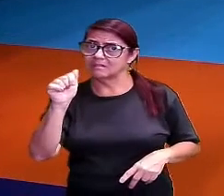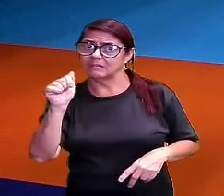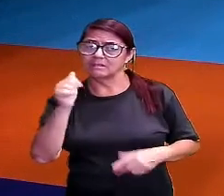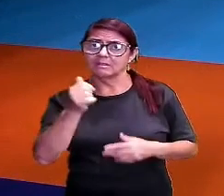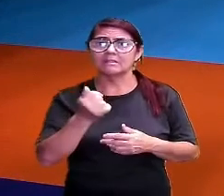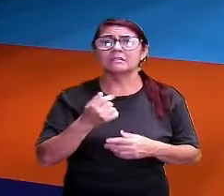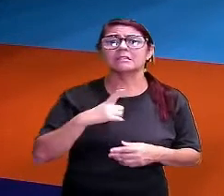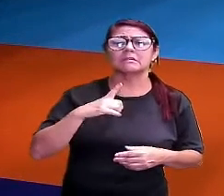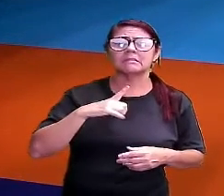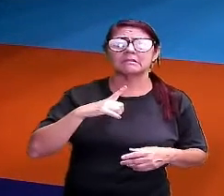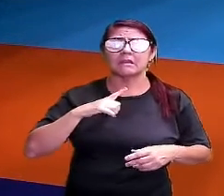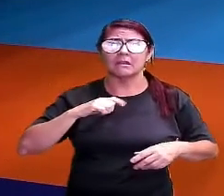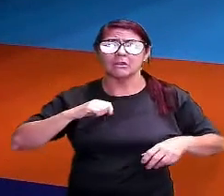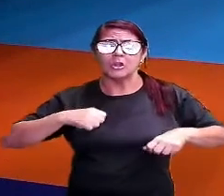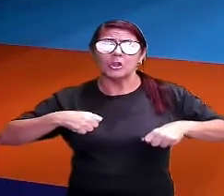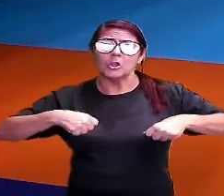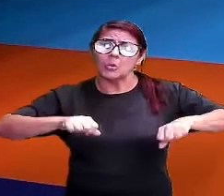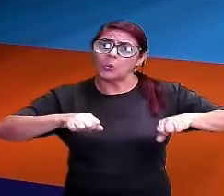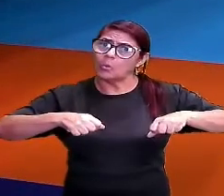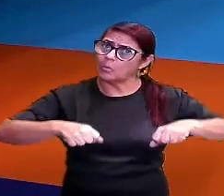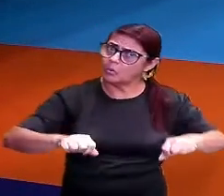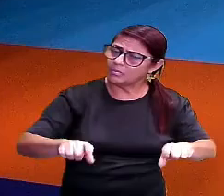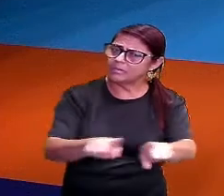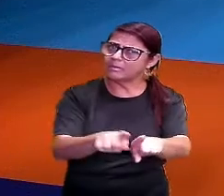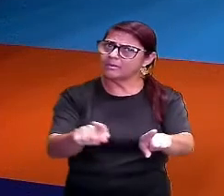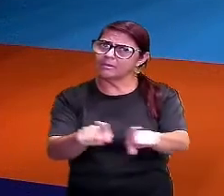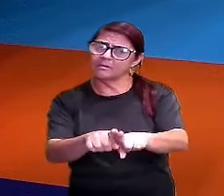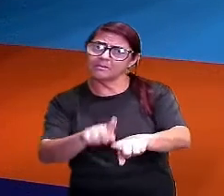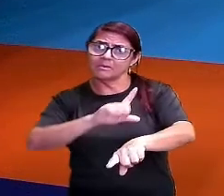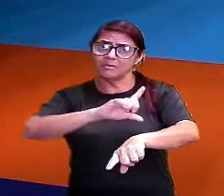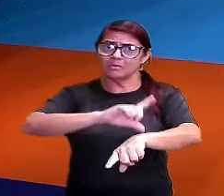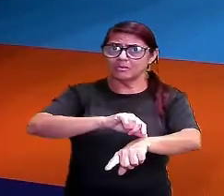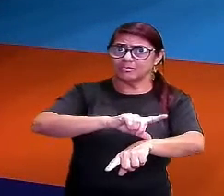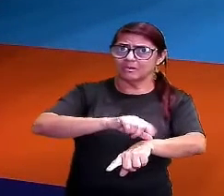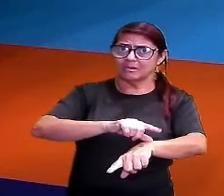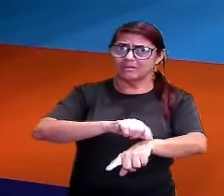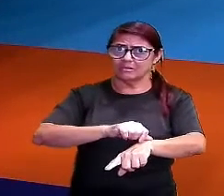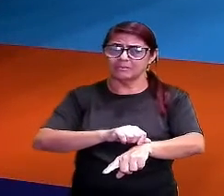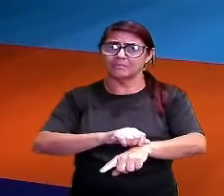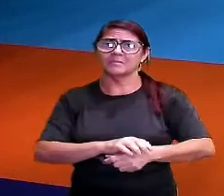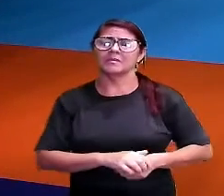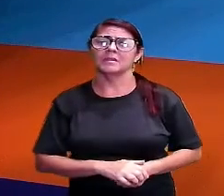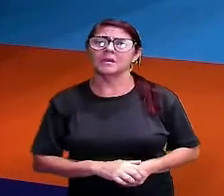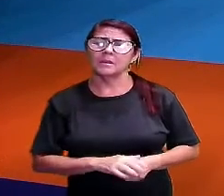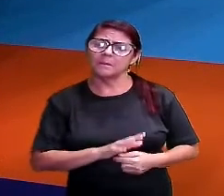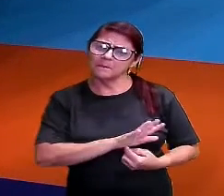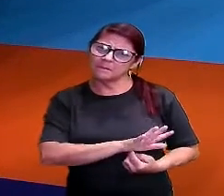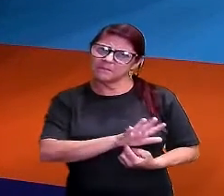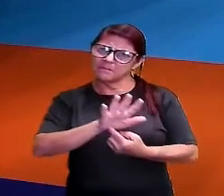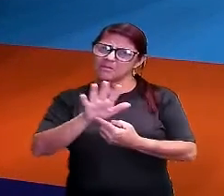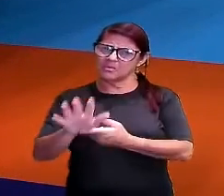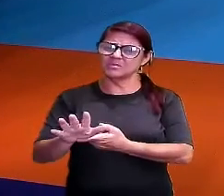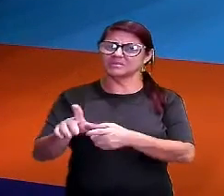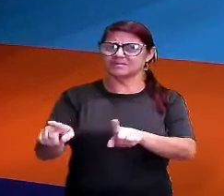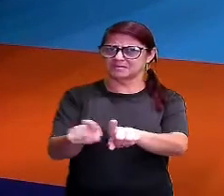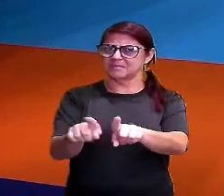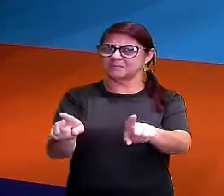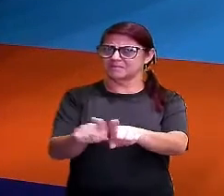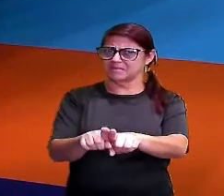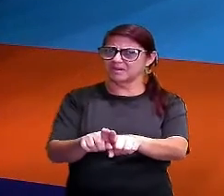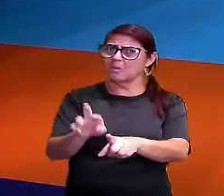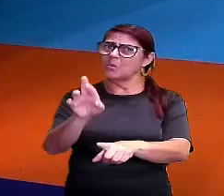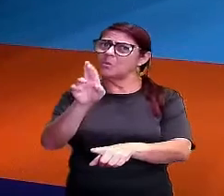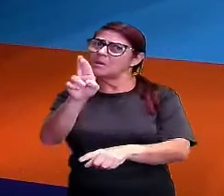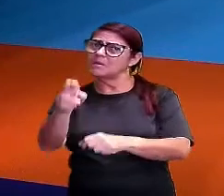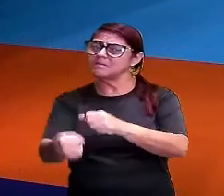relógio, no repolho e na rolha. Aparece na raiz,